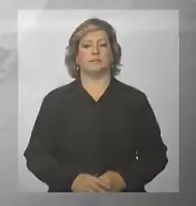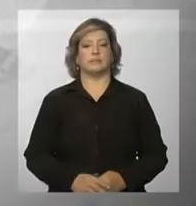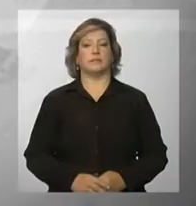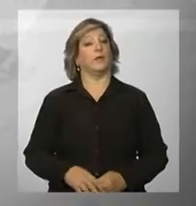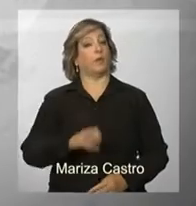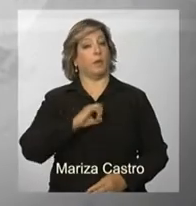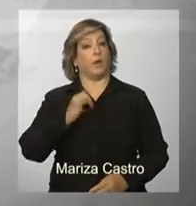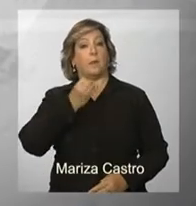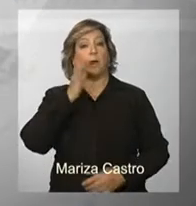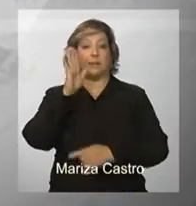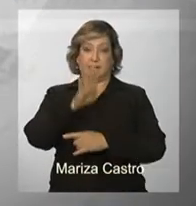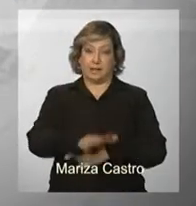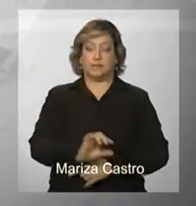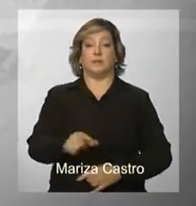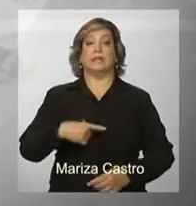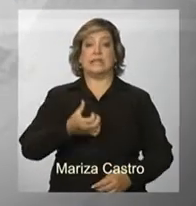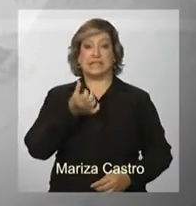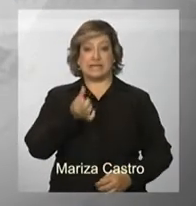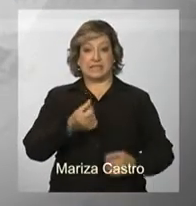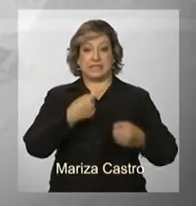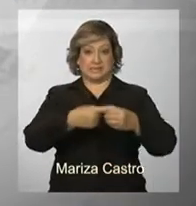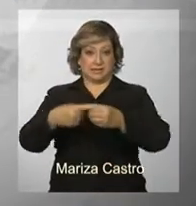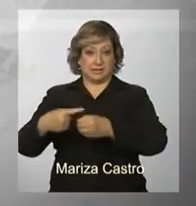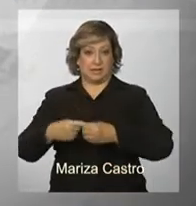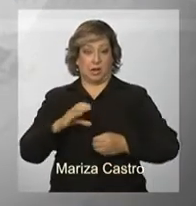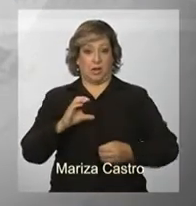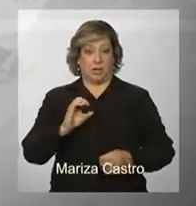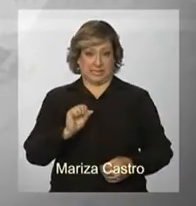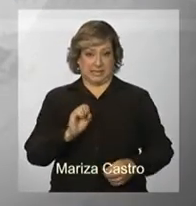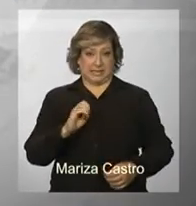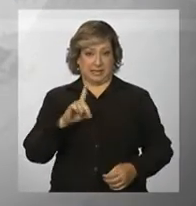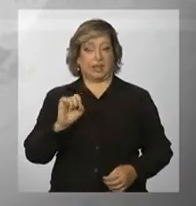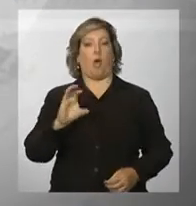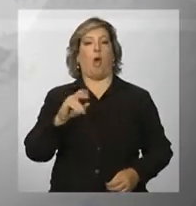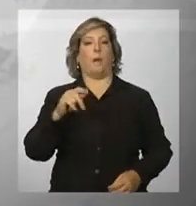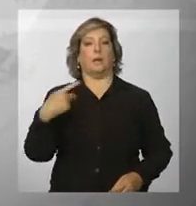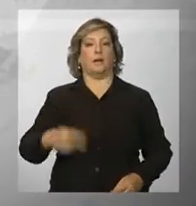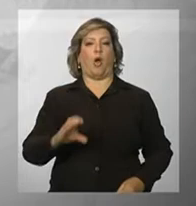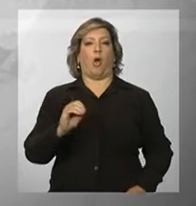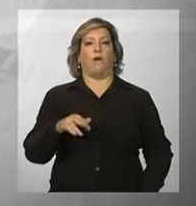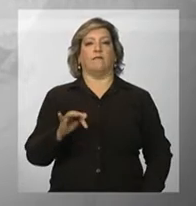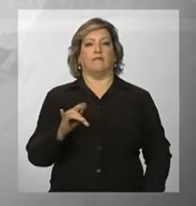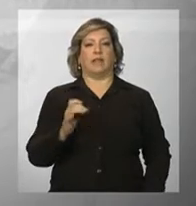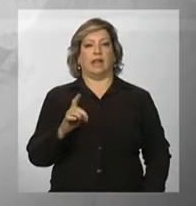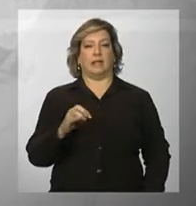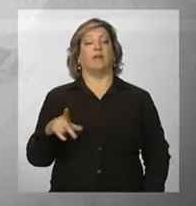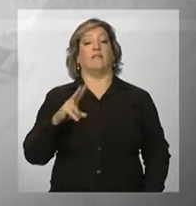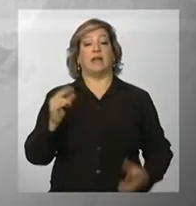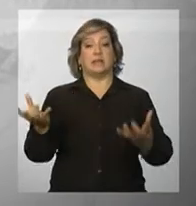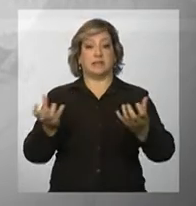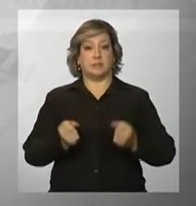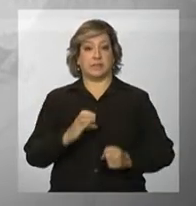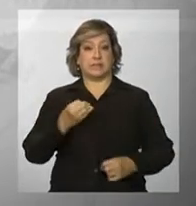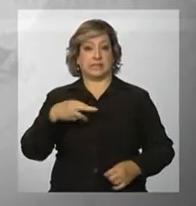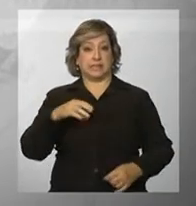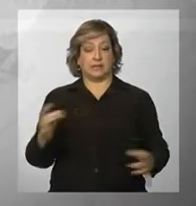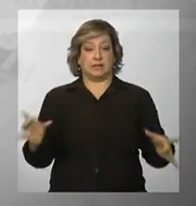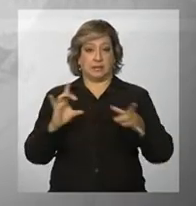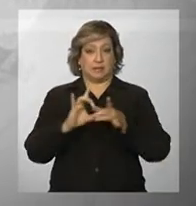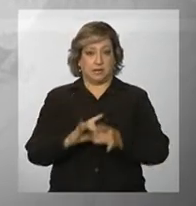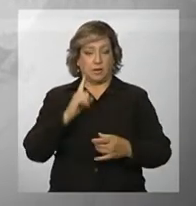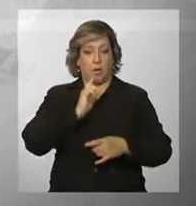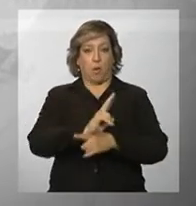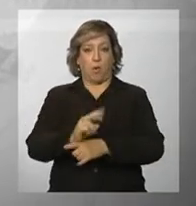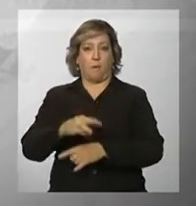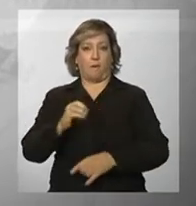Olá boa tarde as seis cidades sede da Copa das Confederações vão receber centros integrados de comando e controle